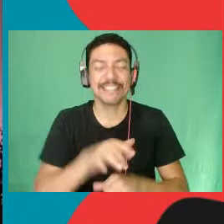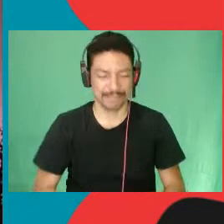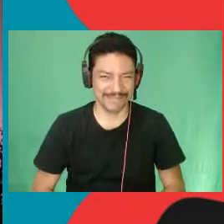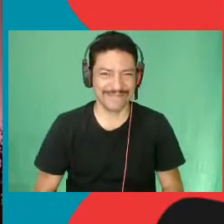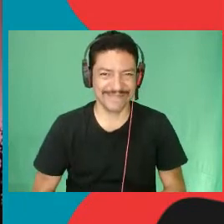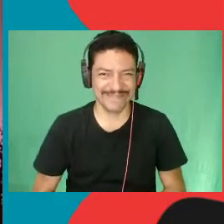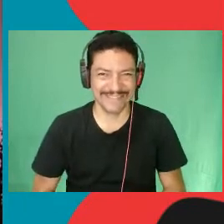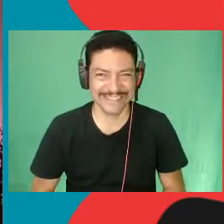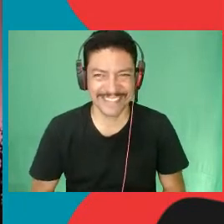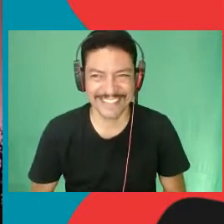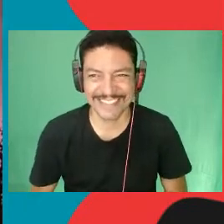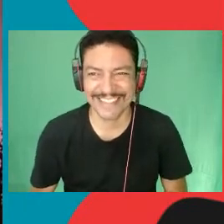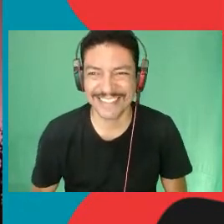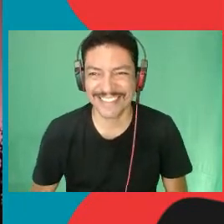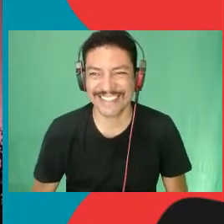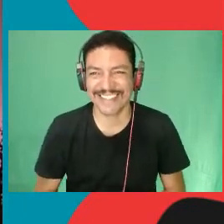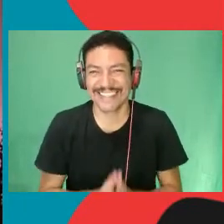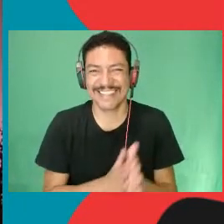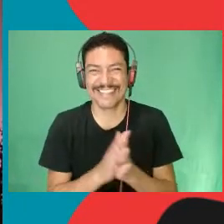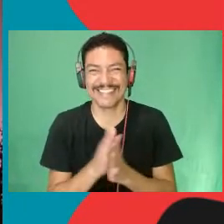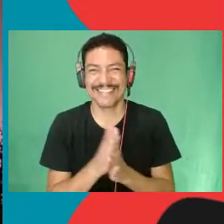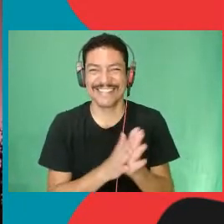Mas eu estou segura aqui.